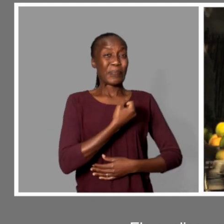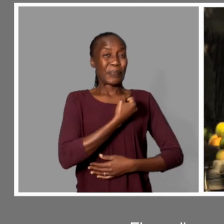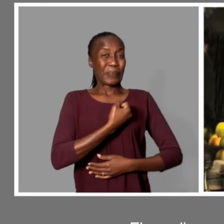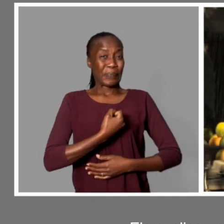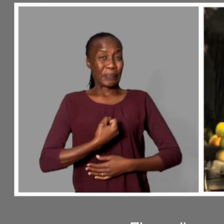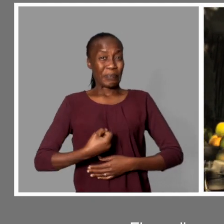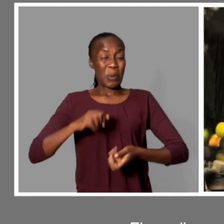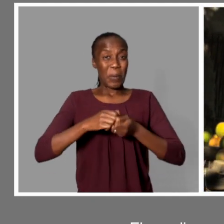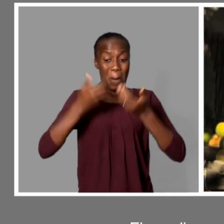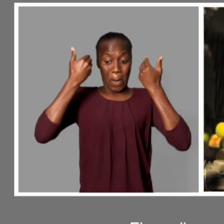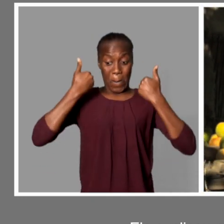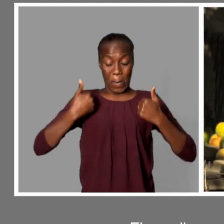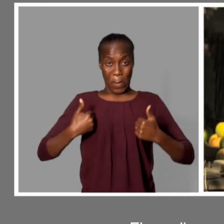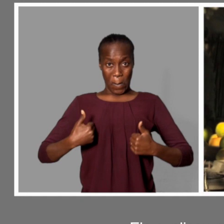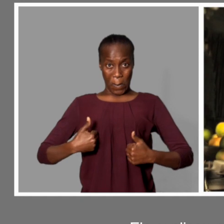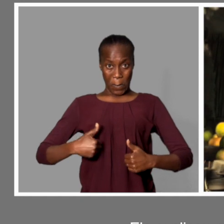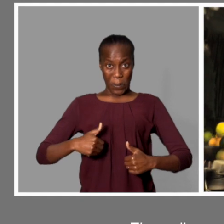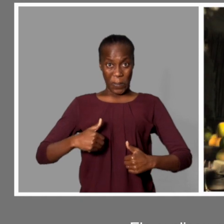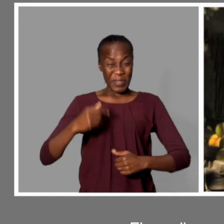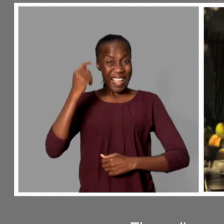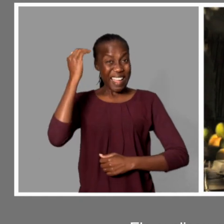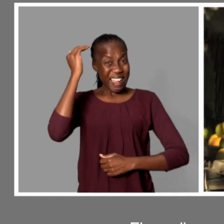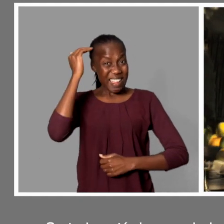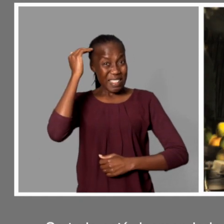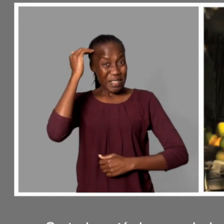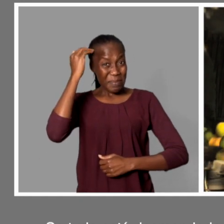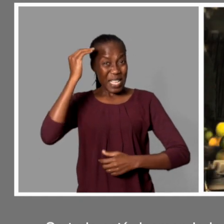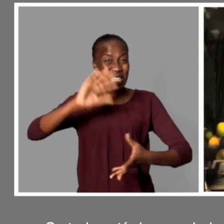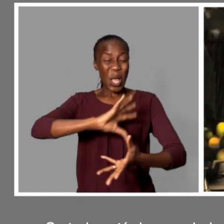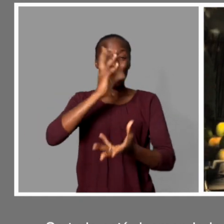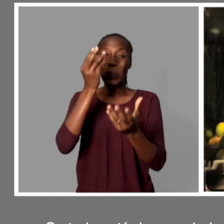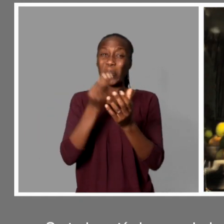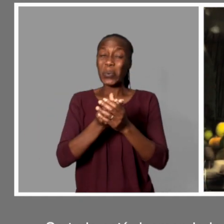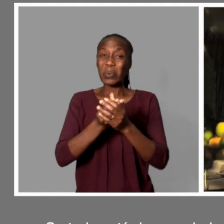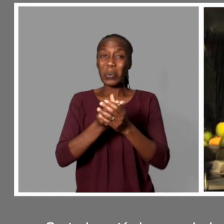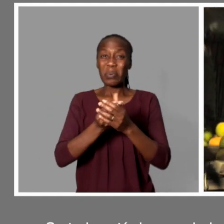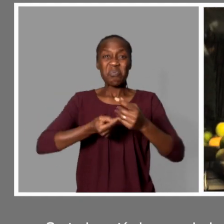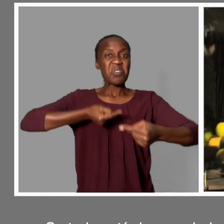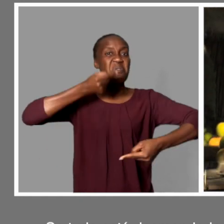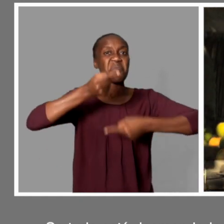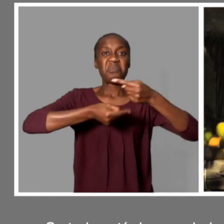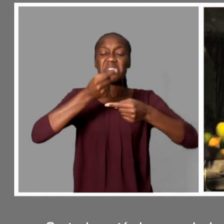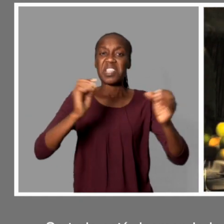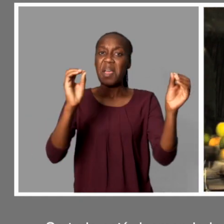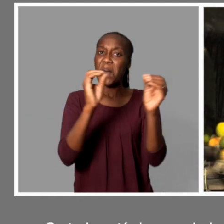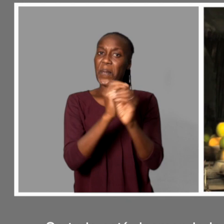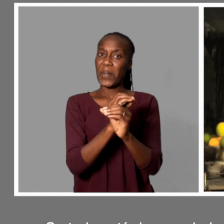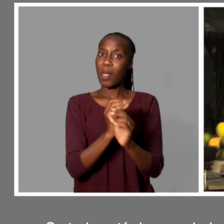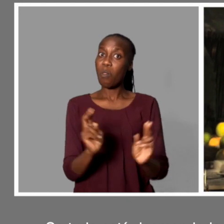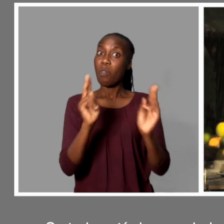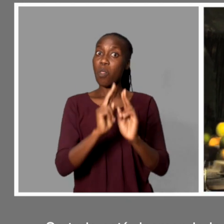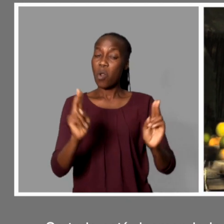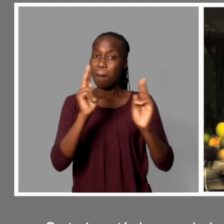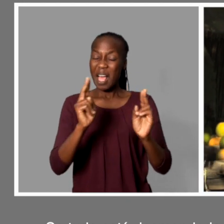comando do corpo humano é a cabeça. Então, sei que tudo está descontrolado, não funciona como deve ser